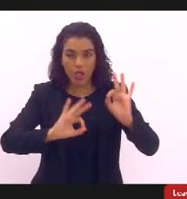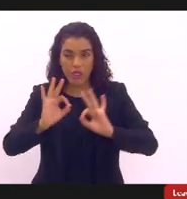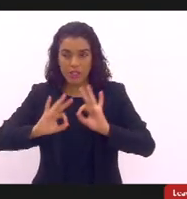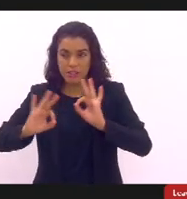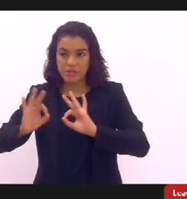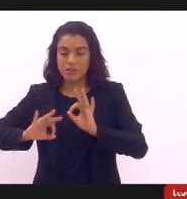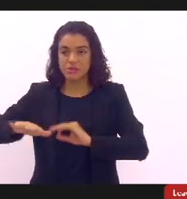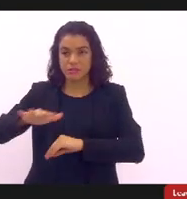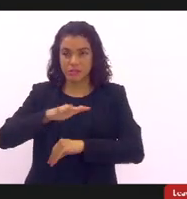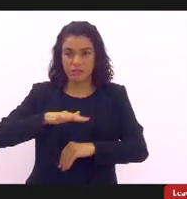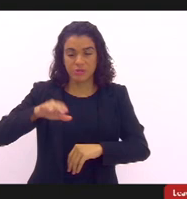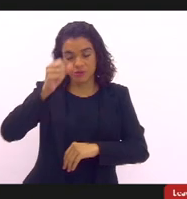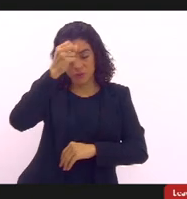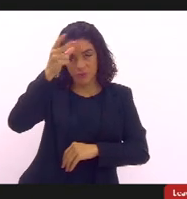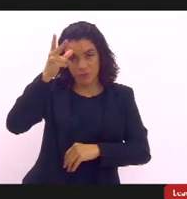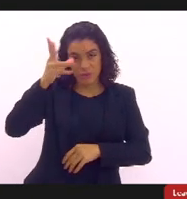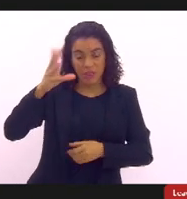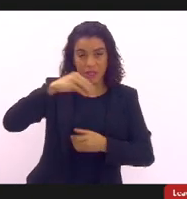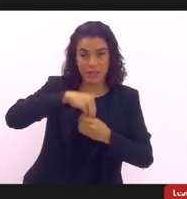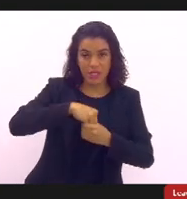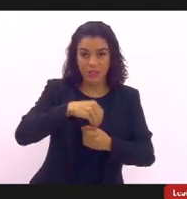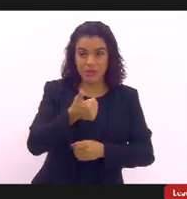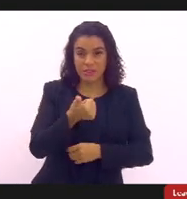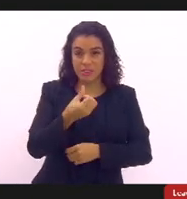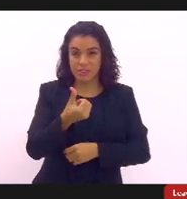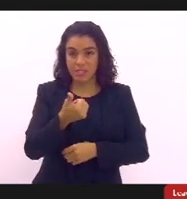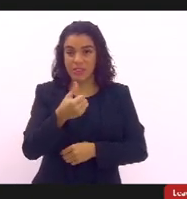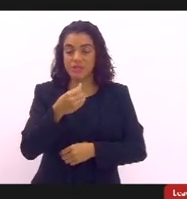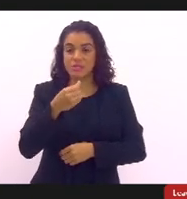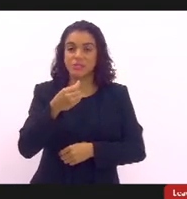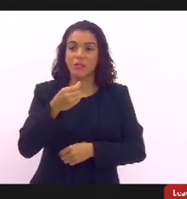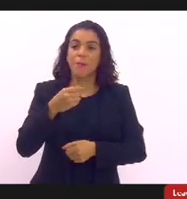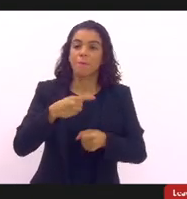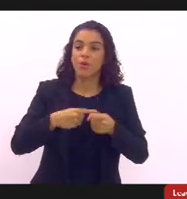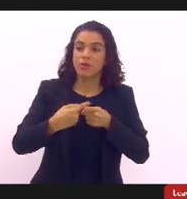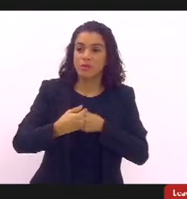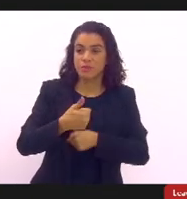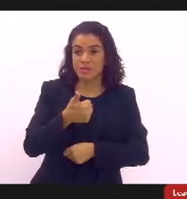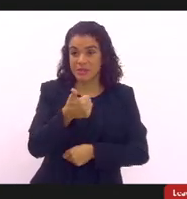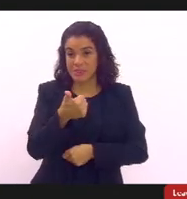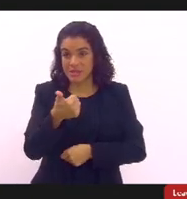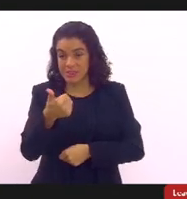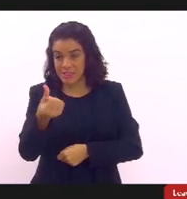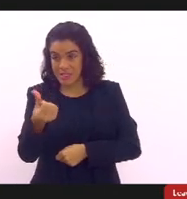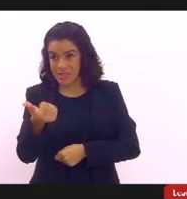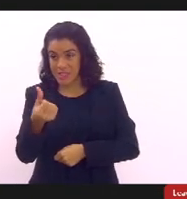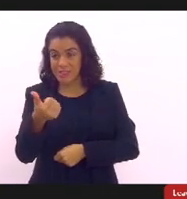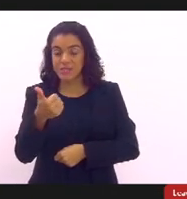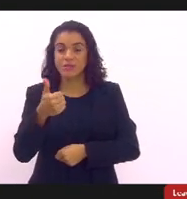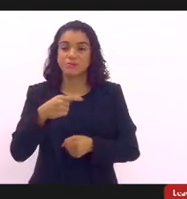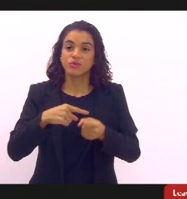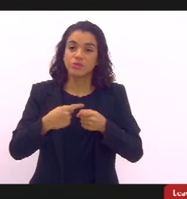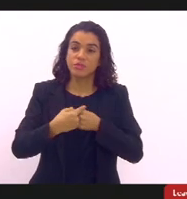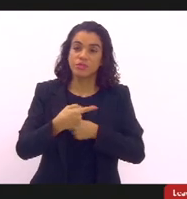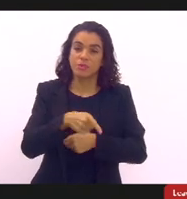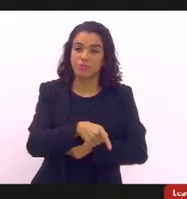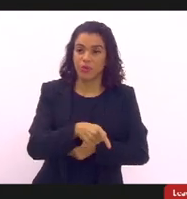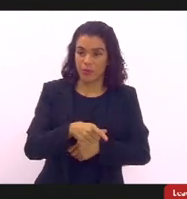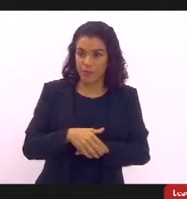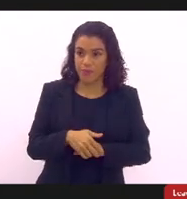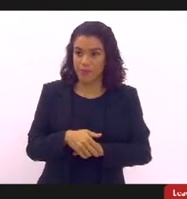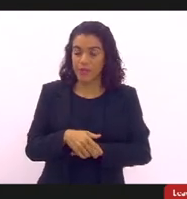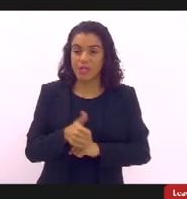dos municípios, para a gente ter, dentro desses 16 municípios, 7 municípios que concentram 75% dos casos.